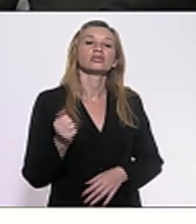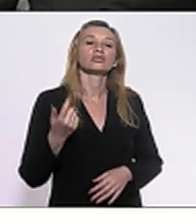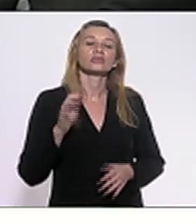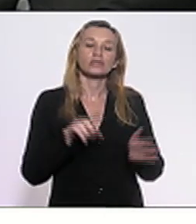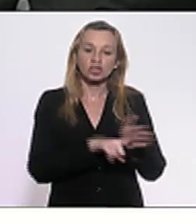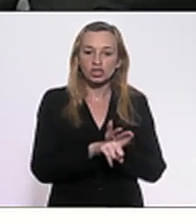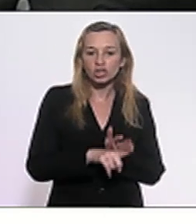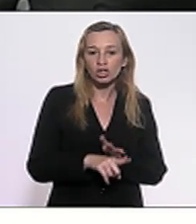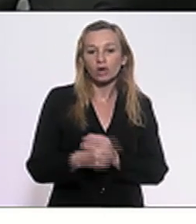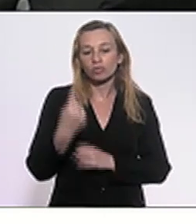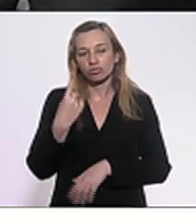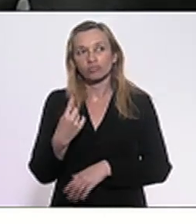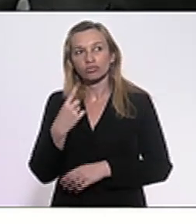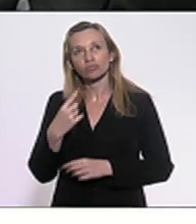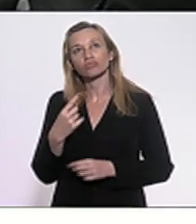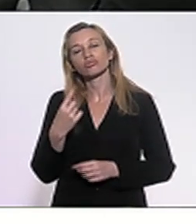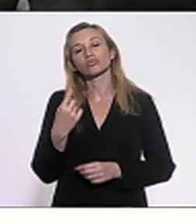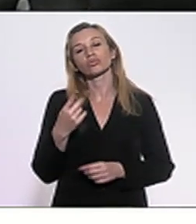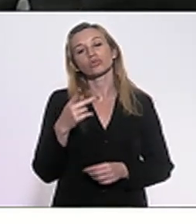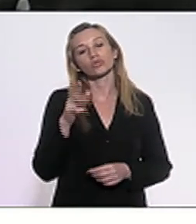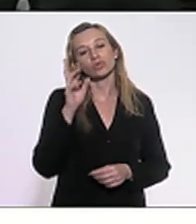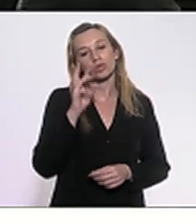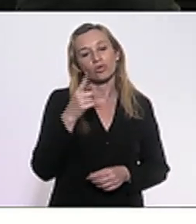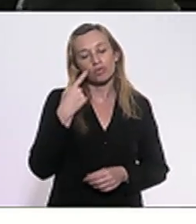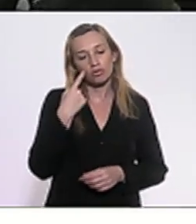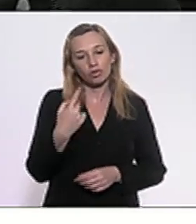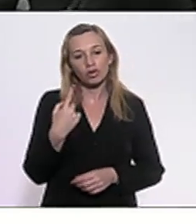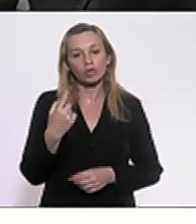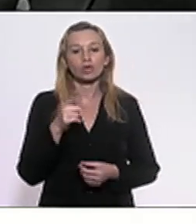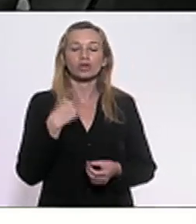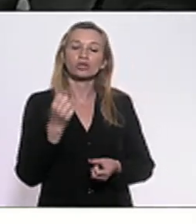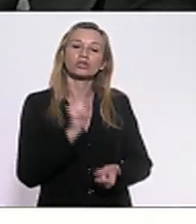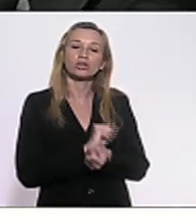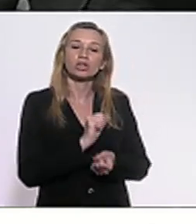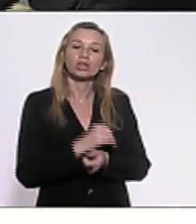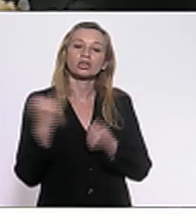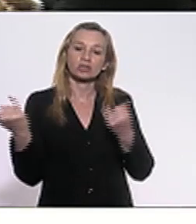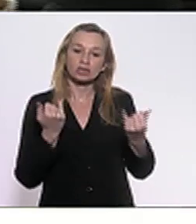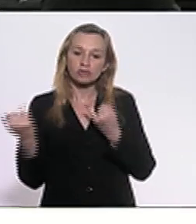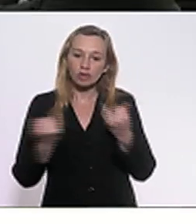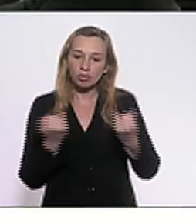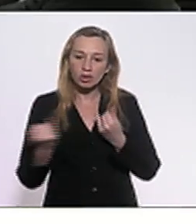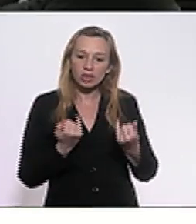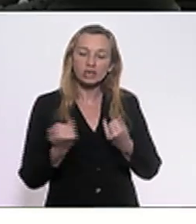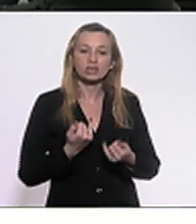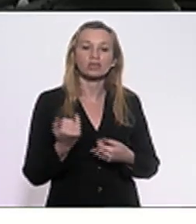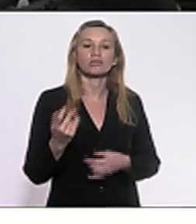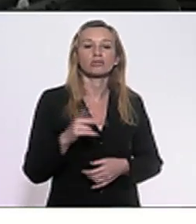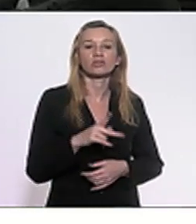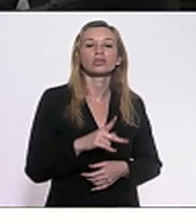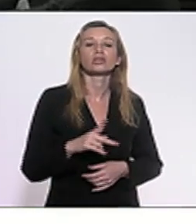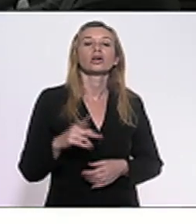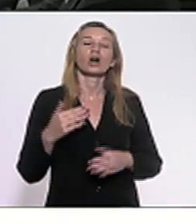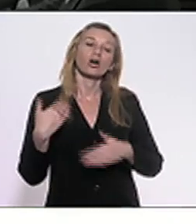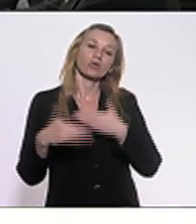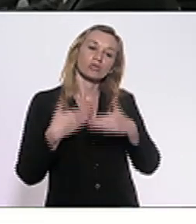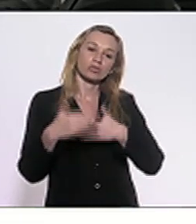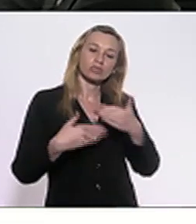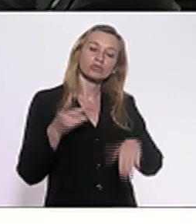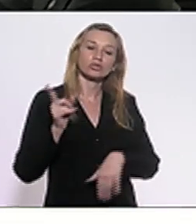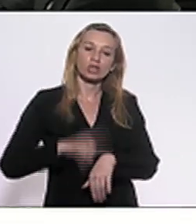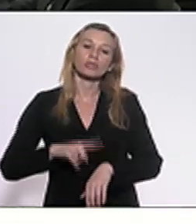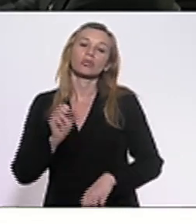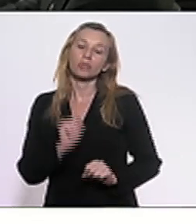itens que o senhor seguramente teve a oportunidade de ver é que se espera que as informações ali coletadas e geradas possam, ao longo do tempo,